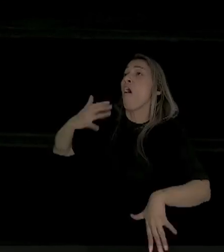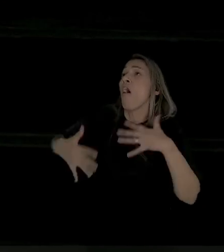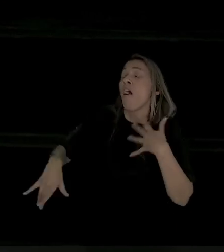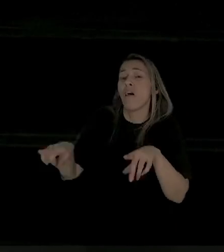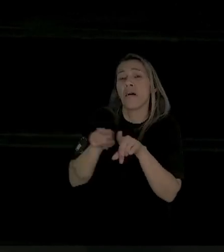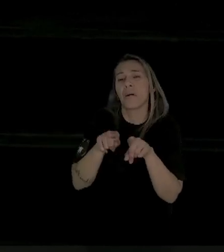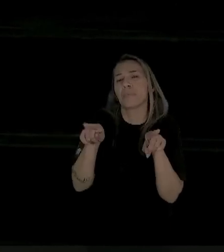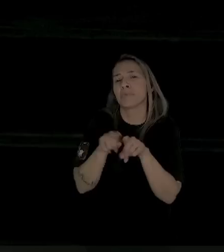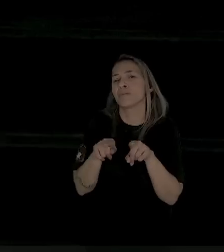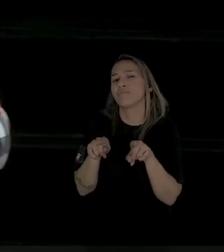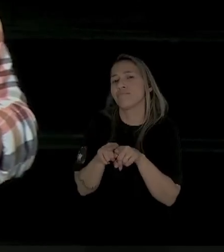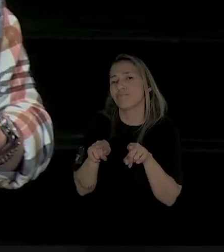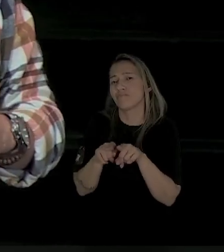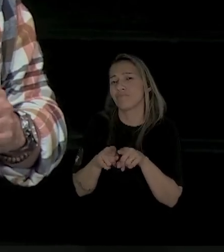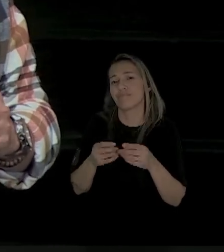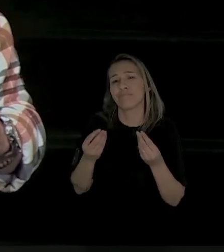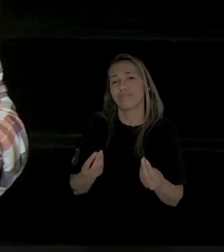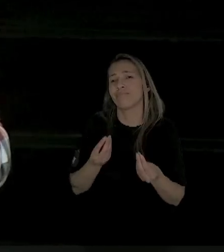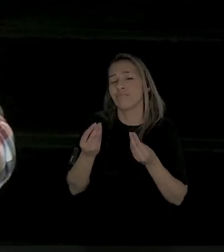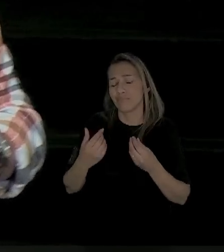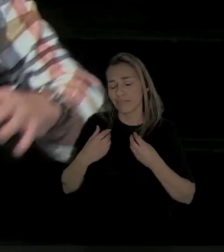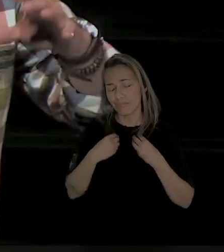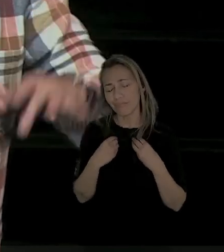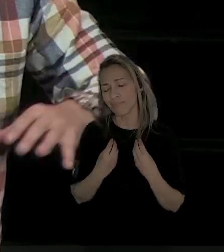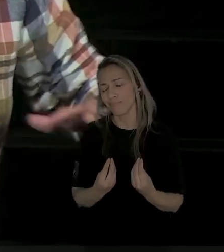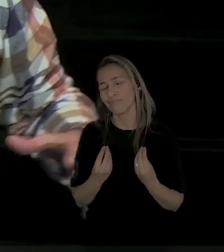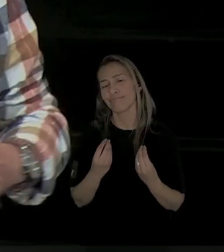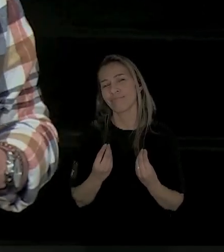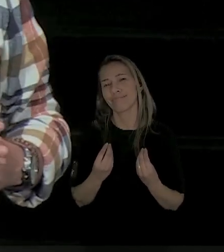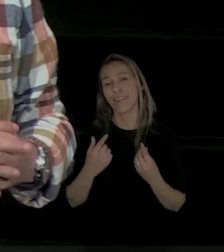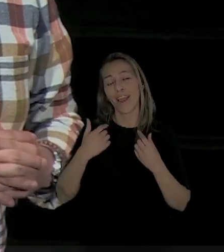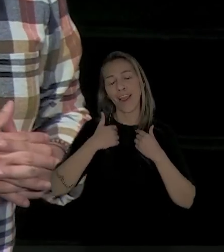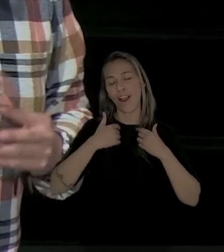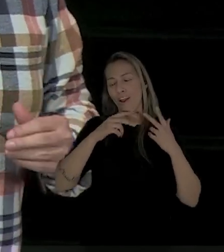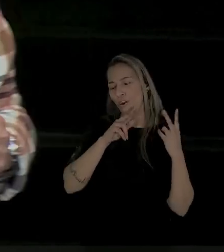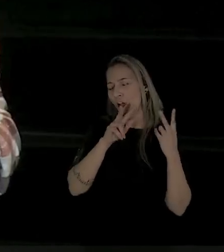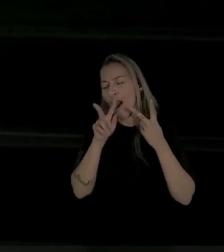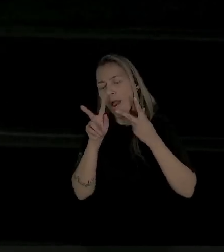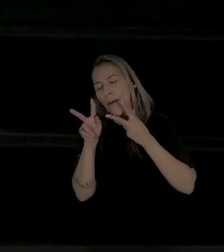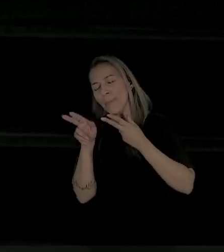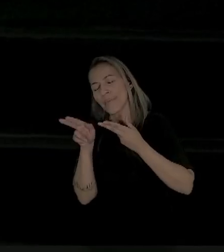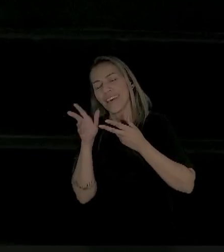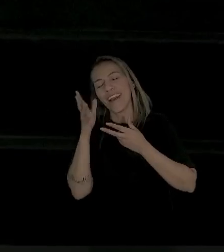deitou numa cama para dormir, não para descansar, mas para dormir, para apagar, sabe o que é